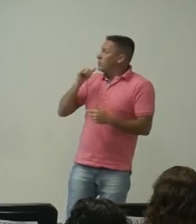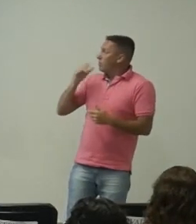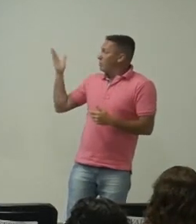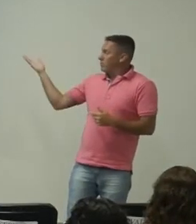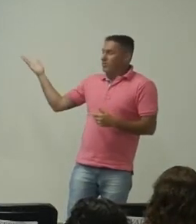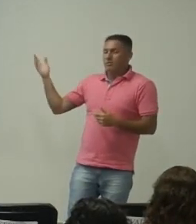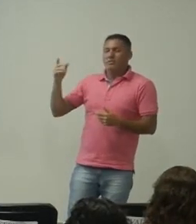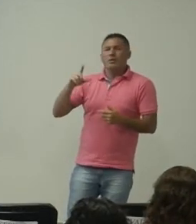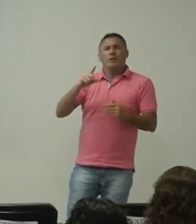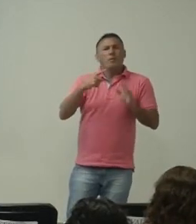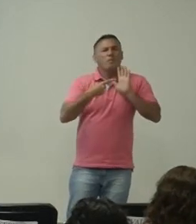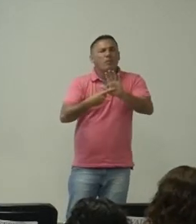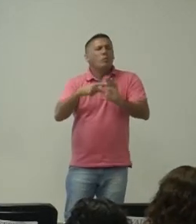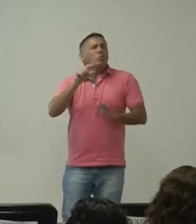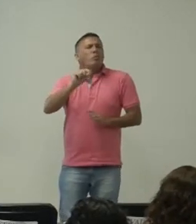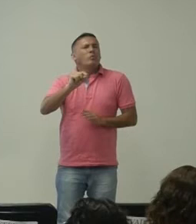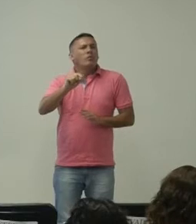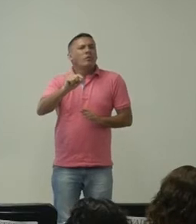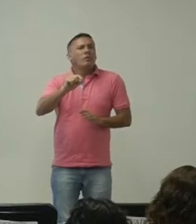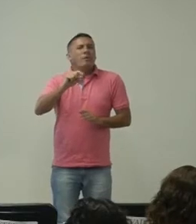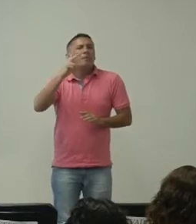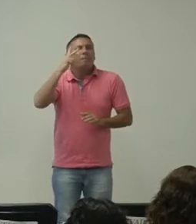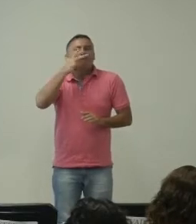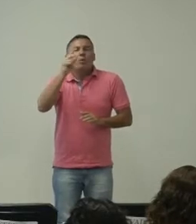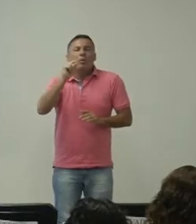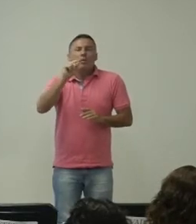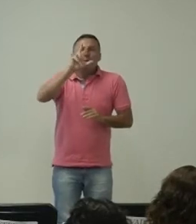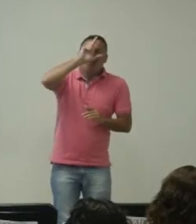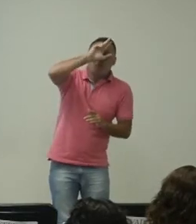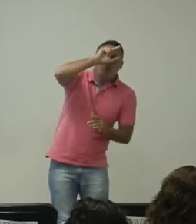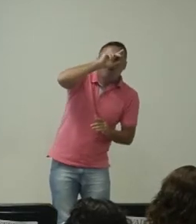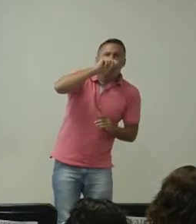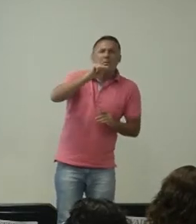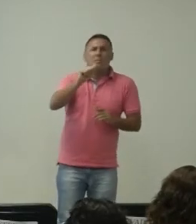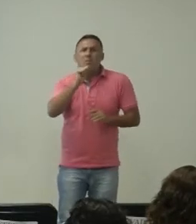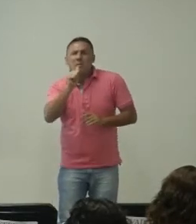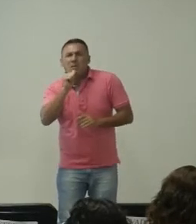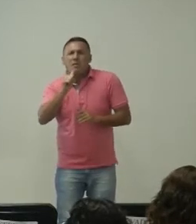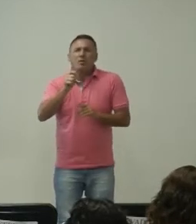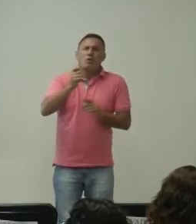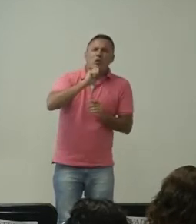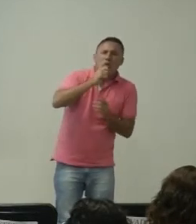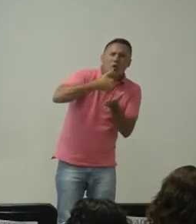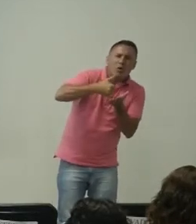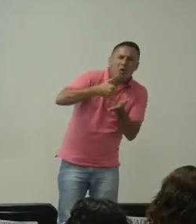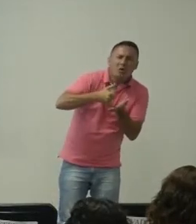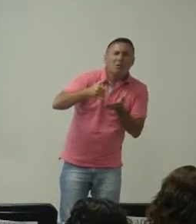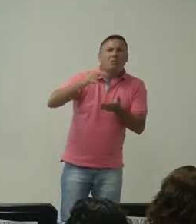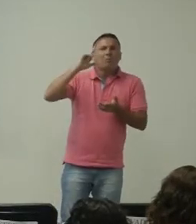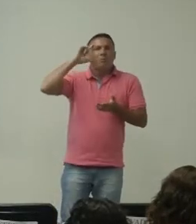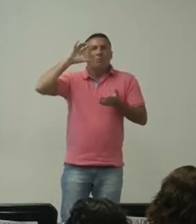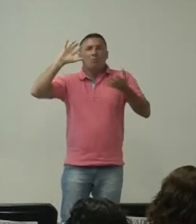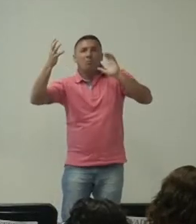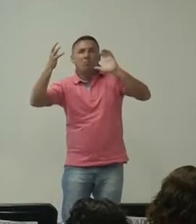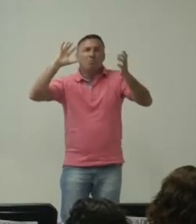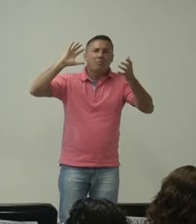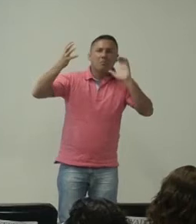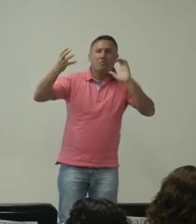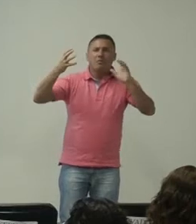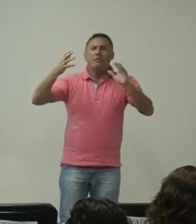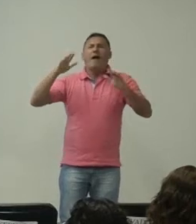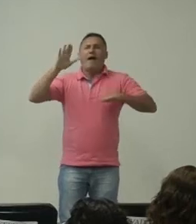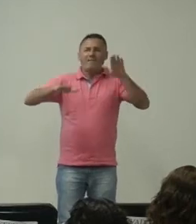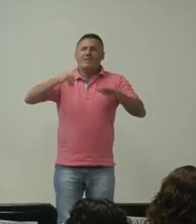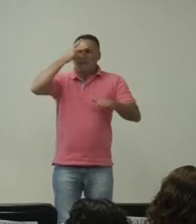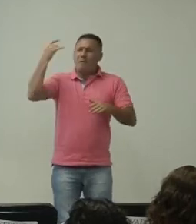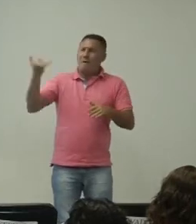eu quero fazer o destaque para a questão do álcool. Álcool, drogas, transtorno mental. O que a gente muito escuta